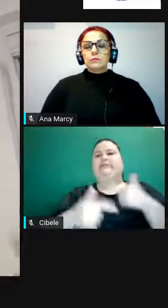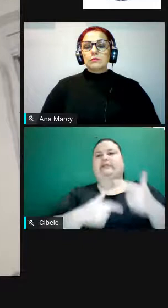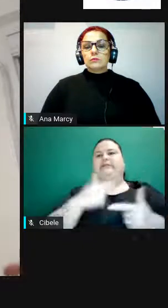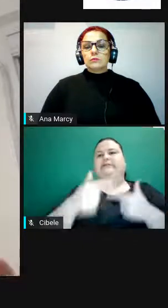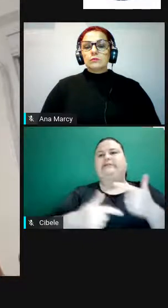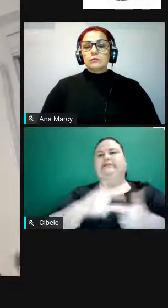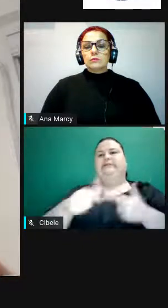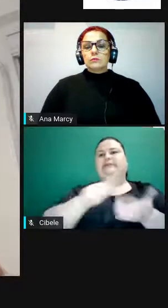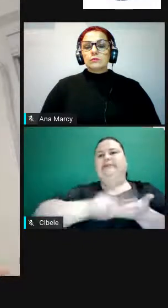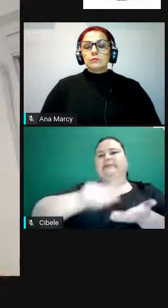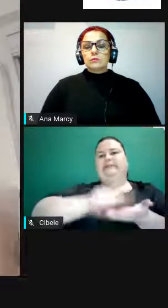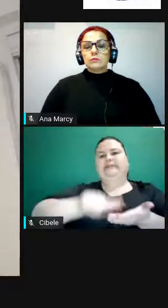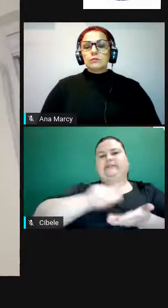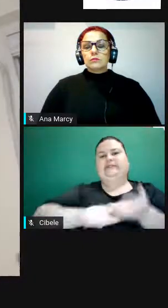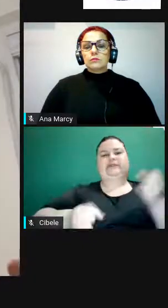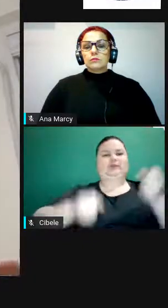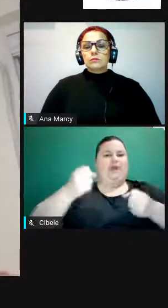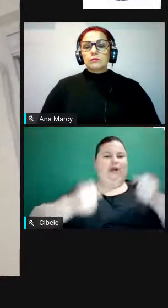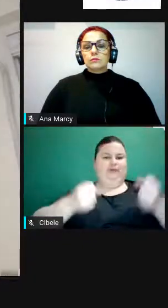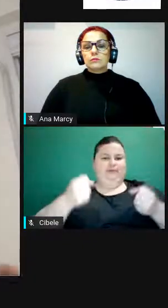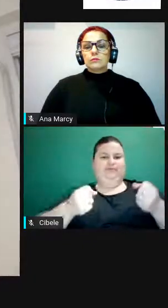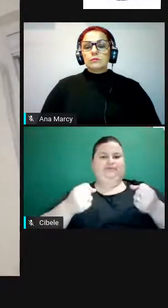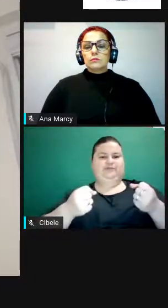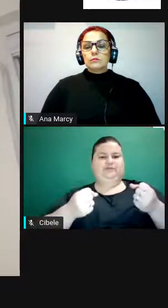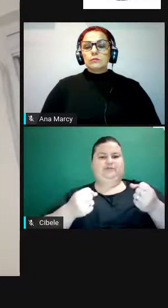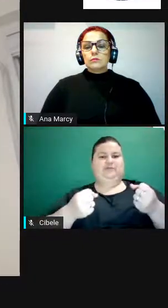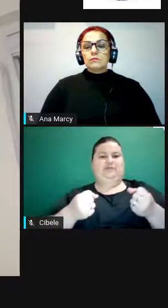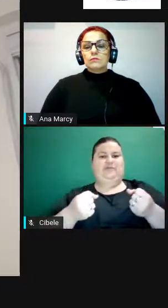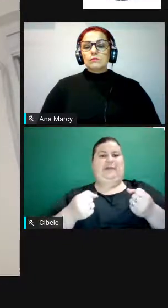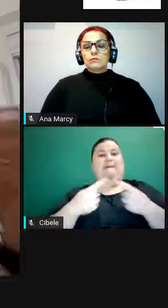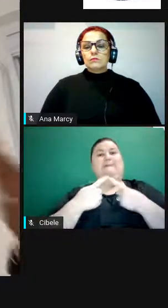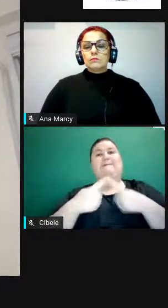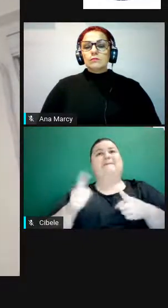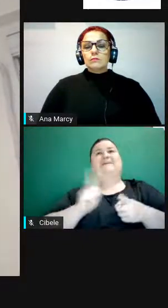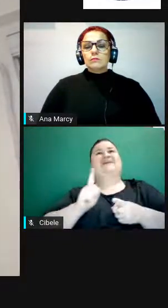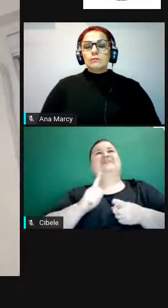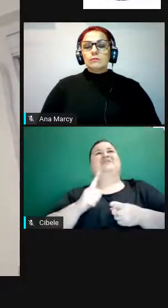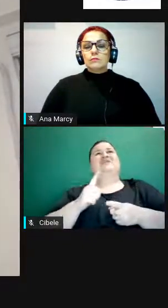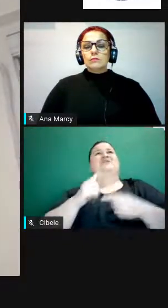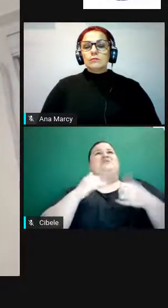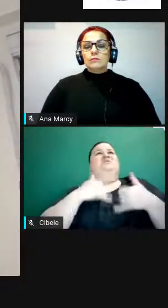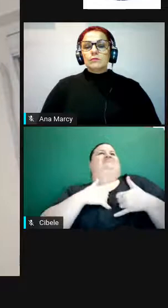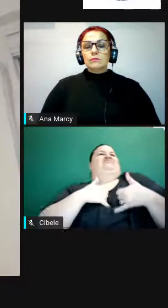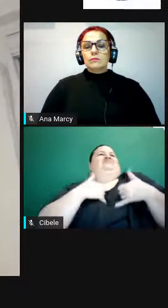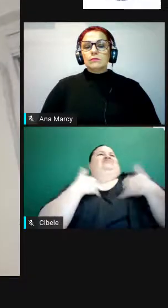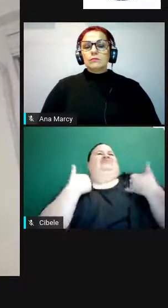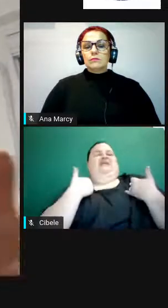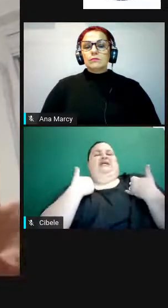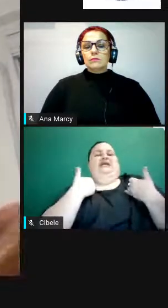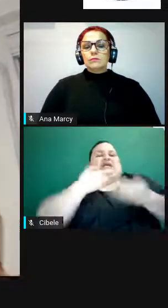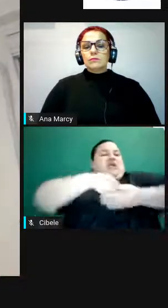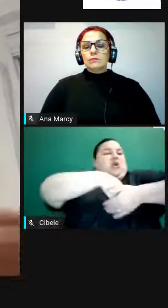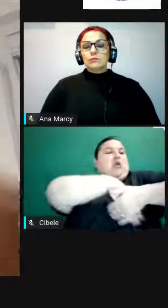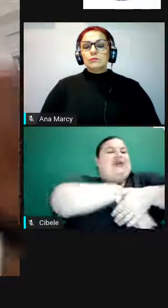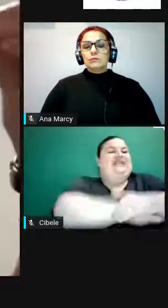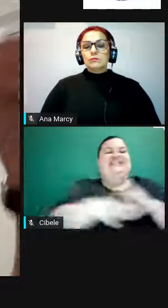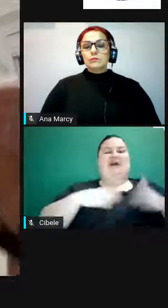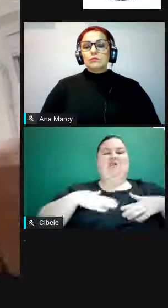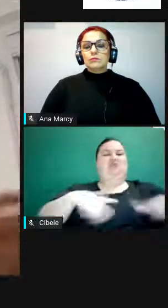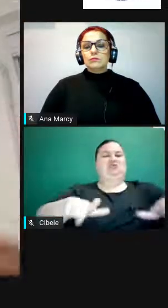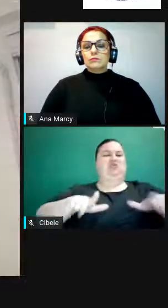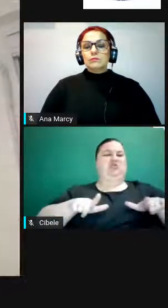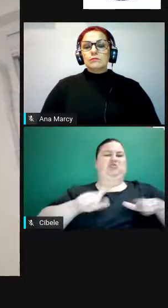lavagem e ao mesmo tempo que eu trabalhava com ele eu não me sentir satisfeito em abandonar tudo engavetar o meu diploma não queria fazer isso eu queria